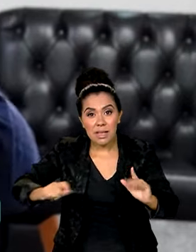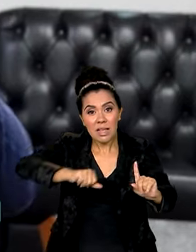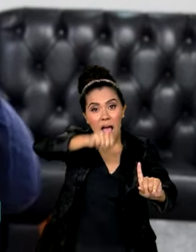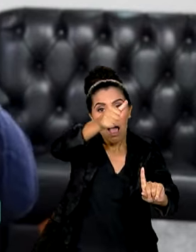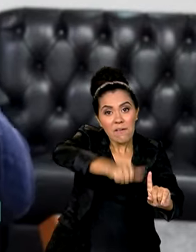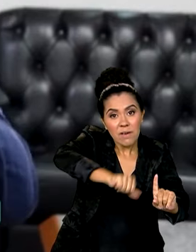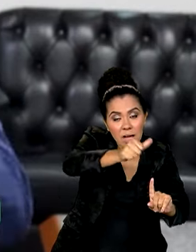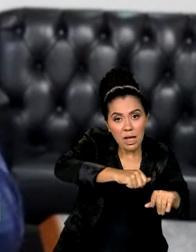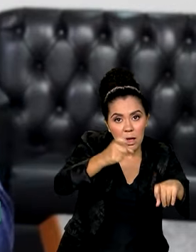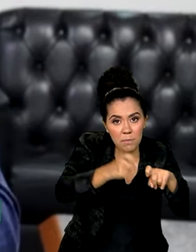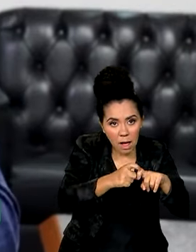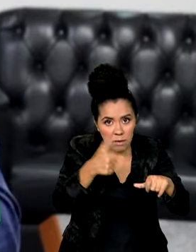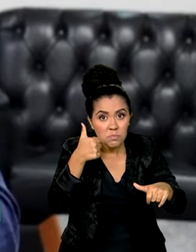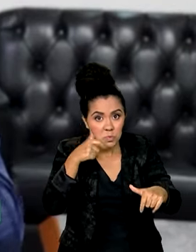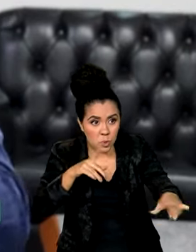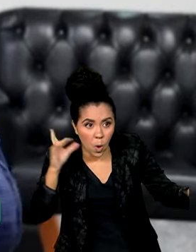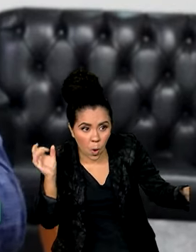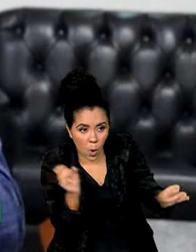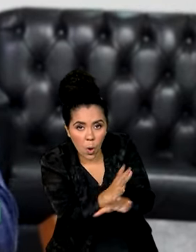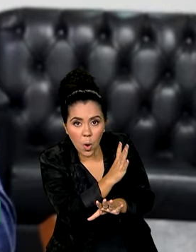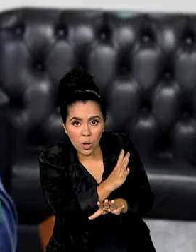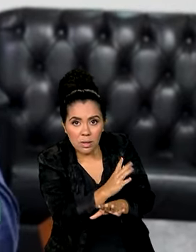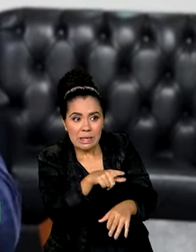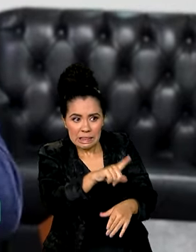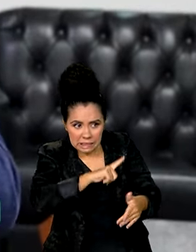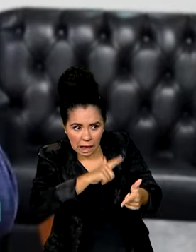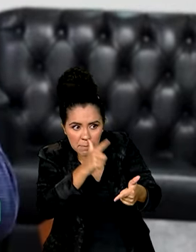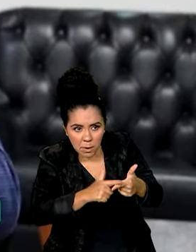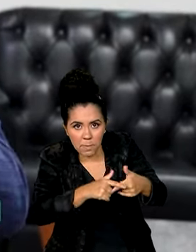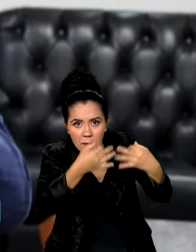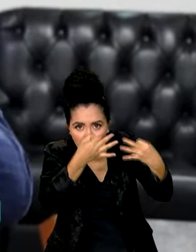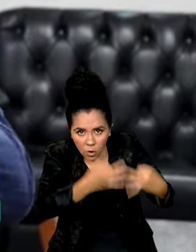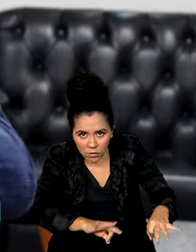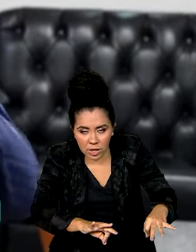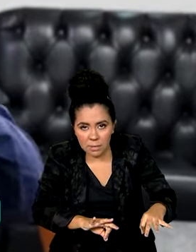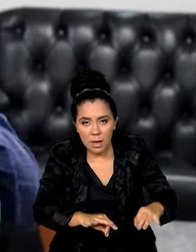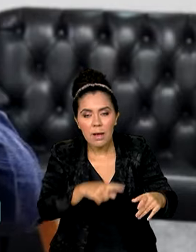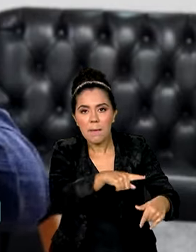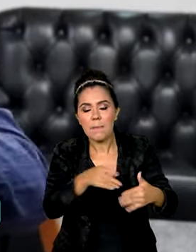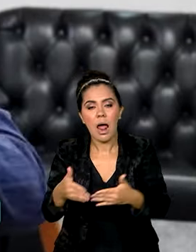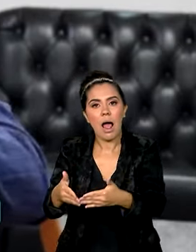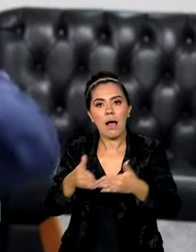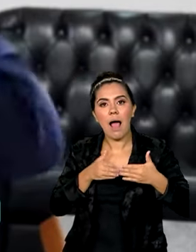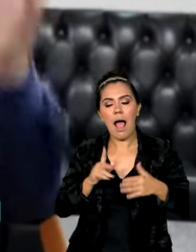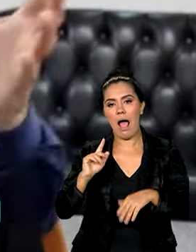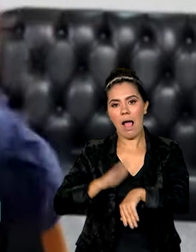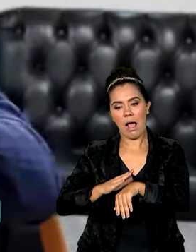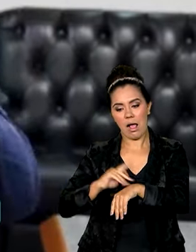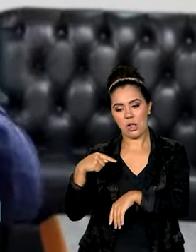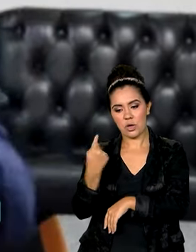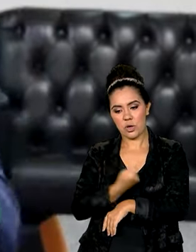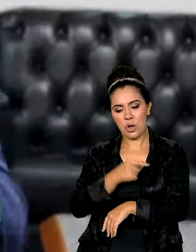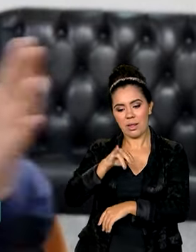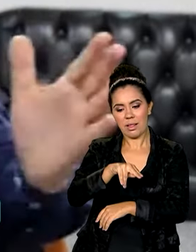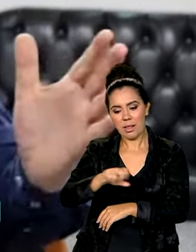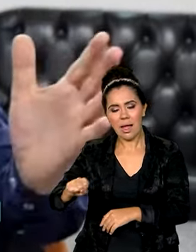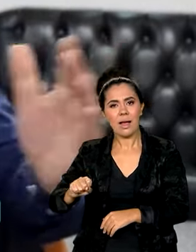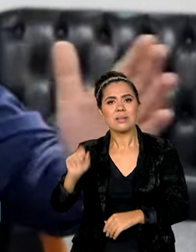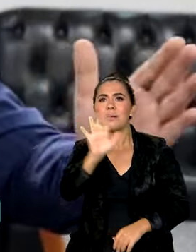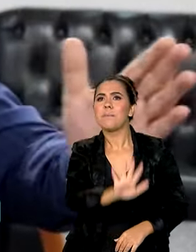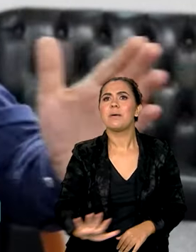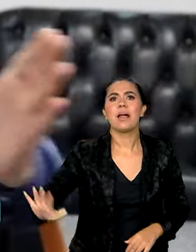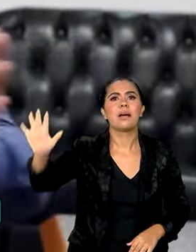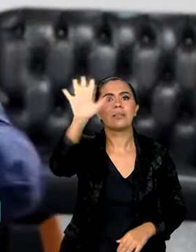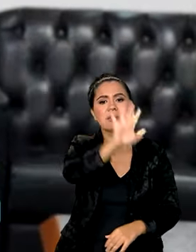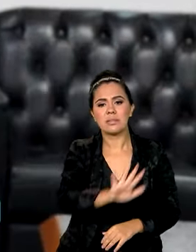fosse concluído que ele estava com algum problema para afastamento, nós, aqui do INSS, a população, o Brasil todo, paga o